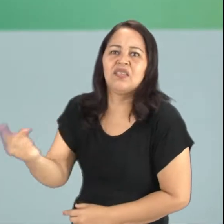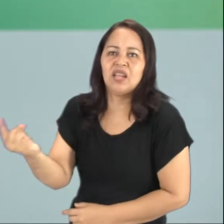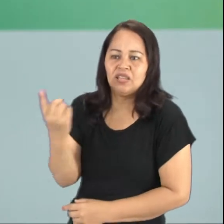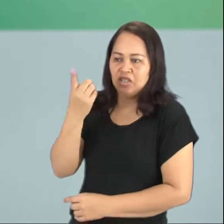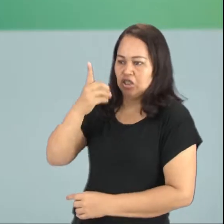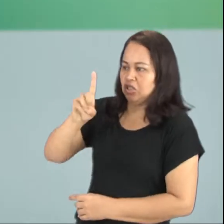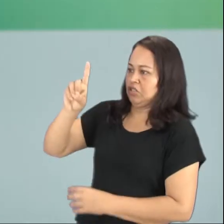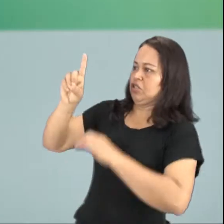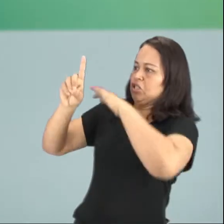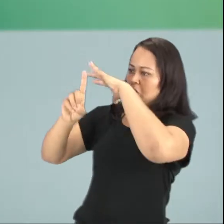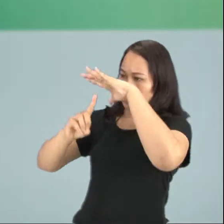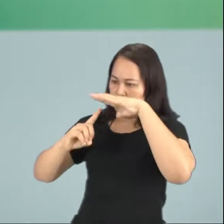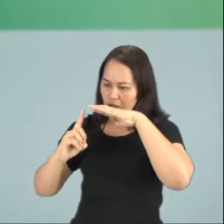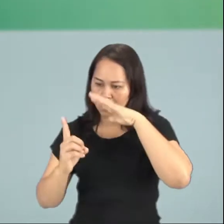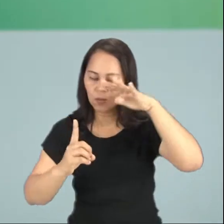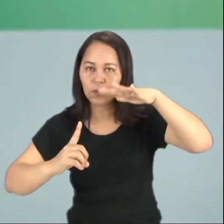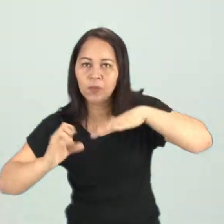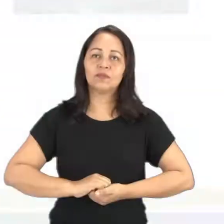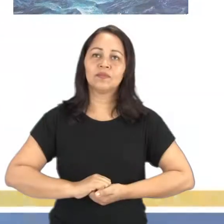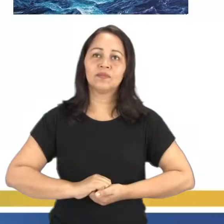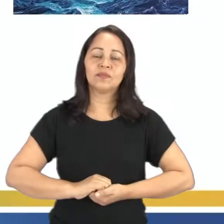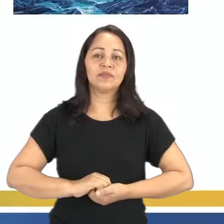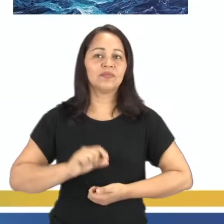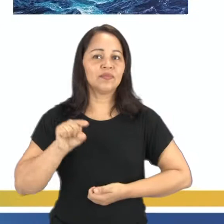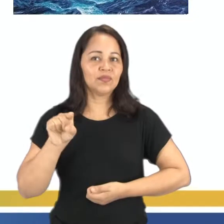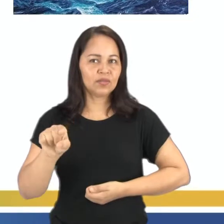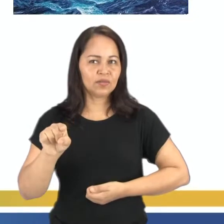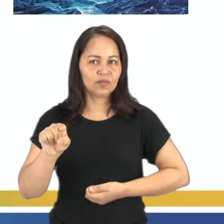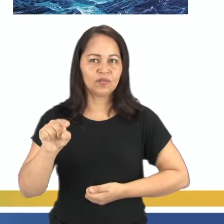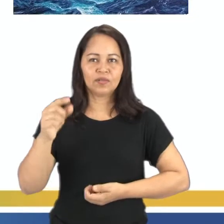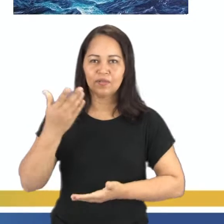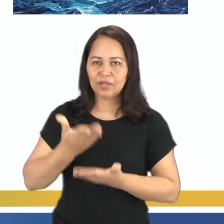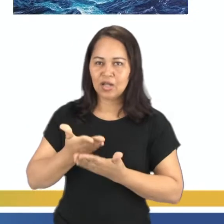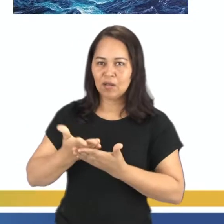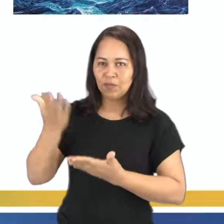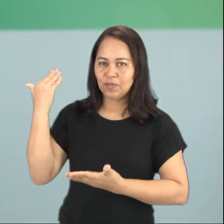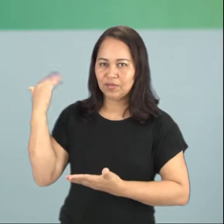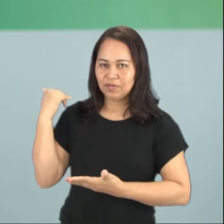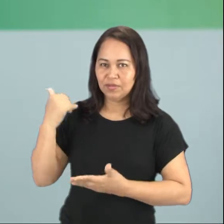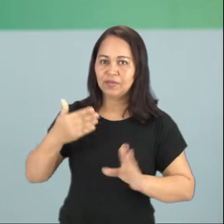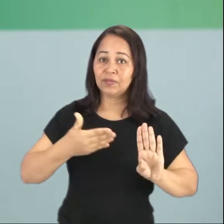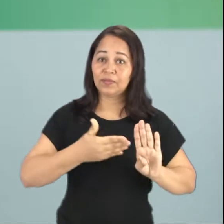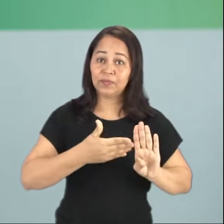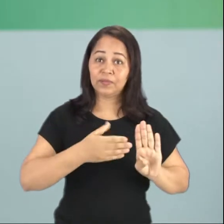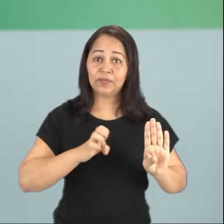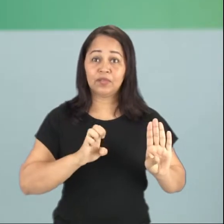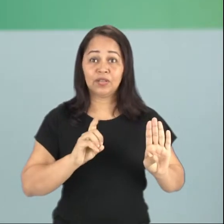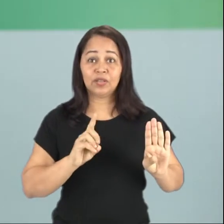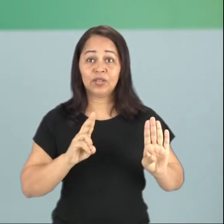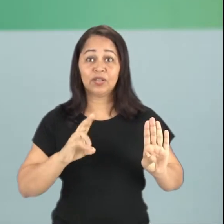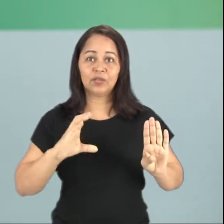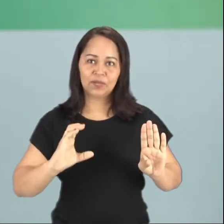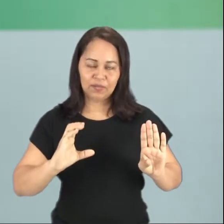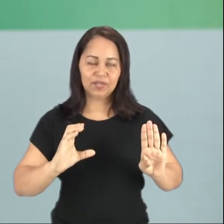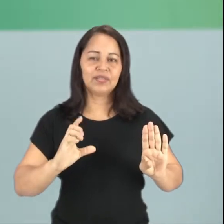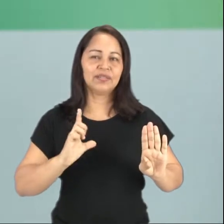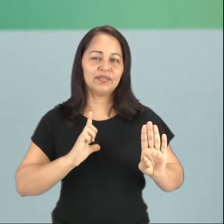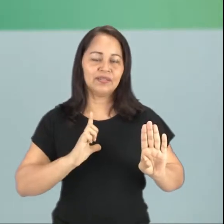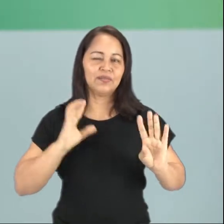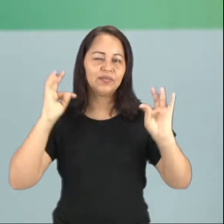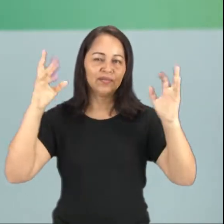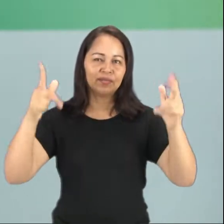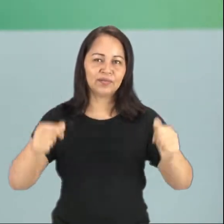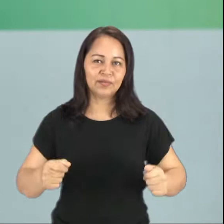tinha um desejo, que seria voltar para a sua família. Se você não assistiu nossa aula anterior, acesse a plataforma Eduque, pois lá nós temos ela na íntegra para